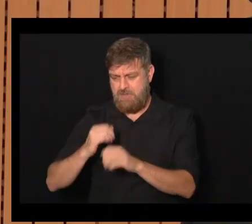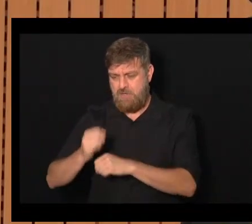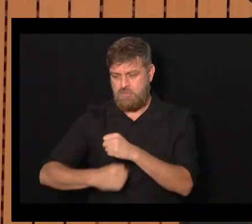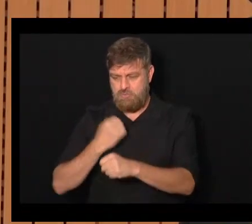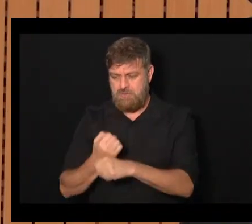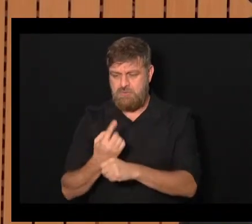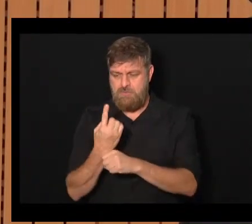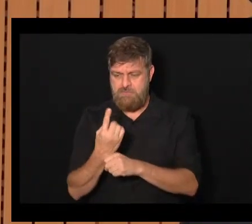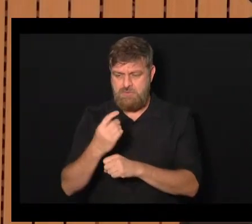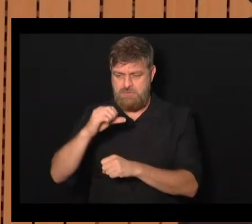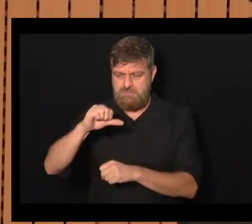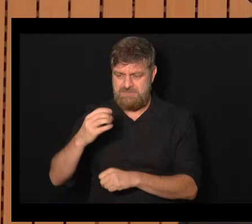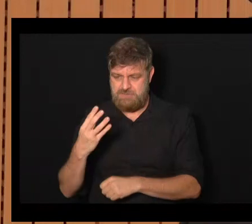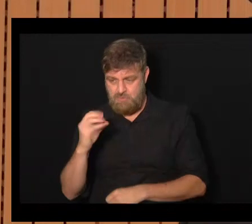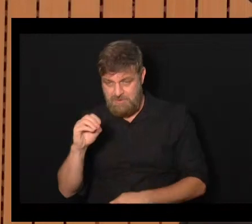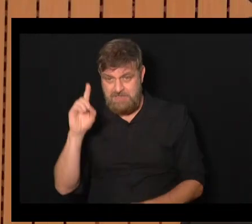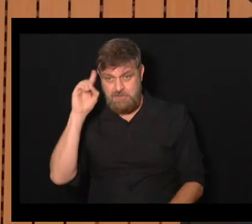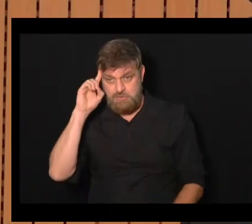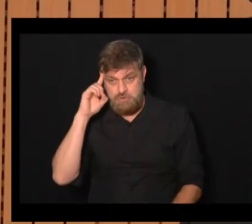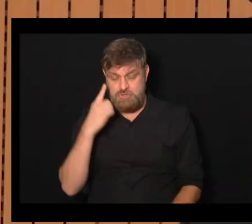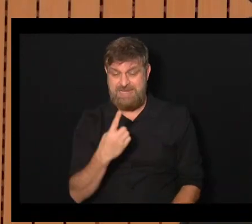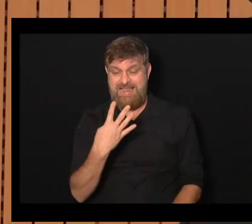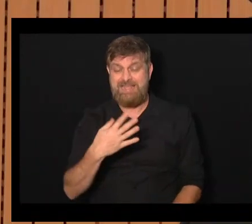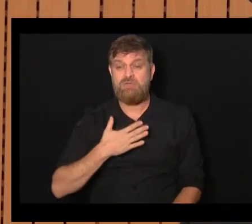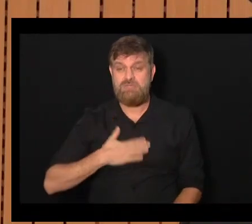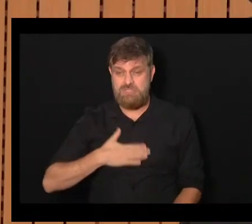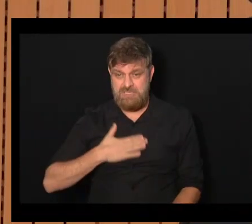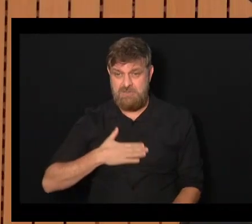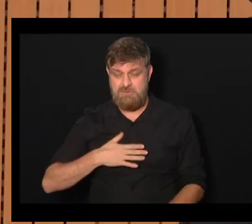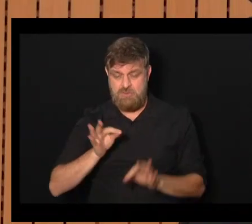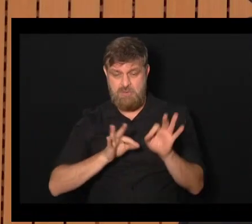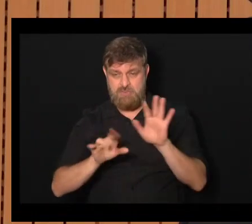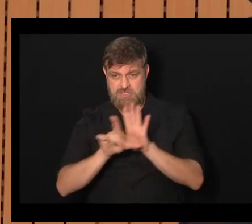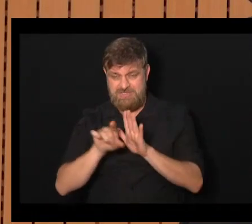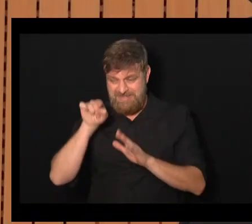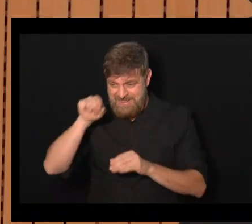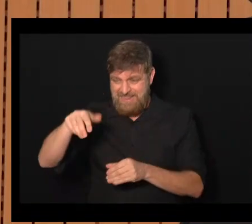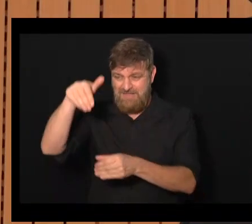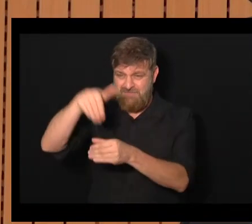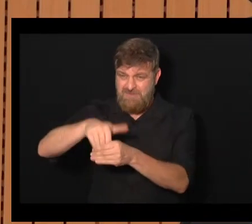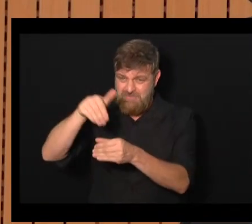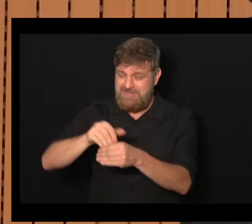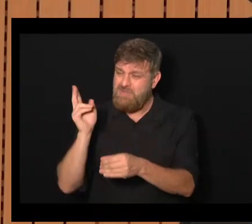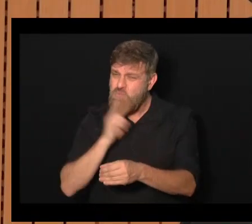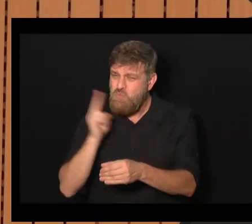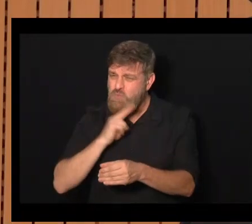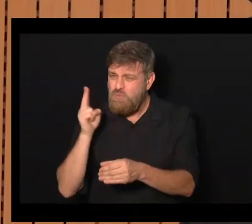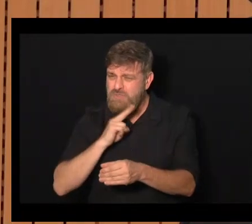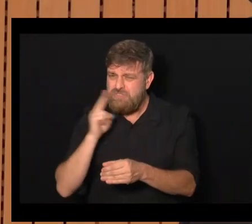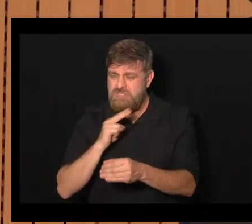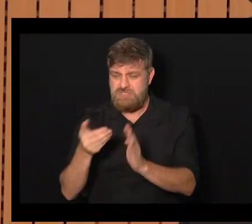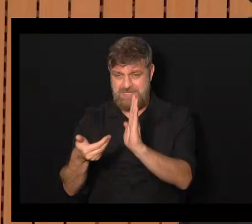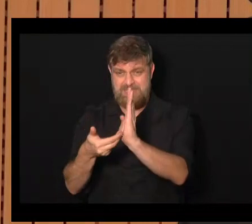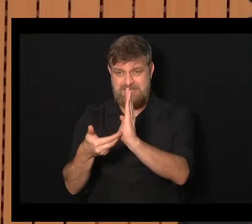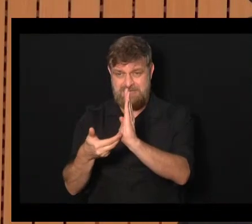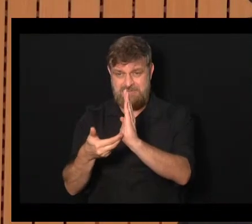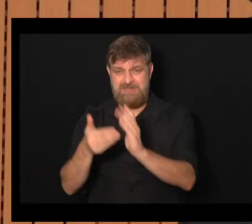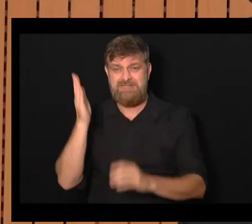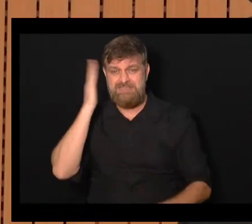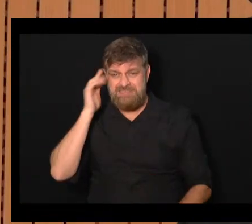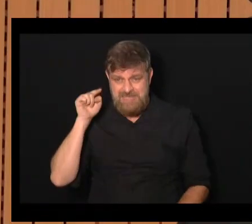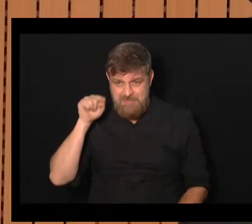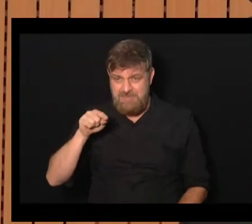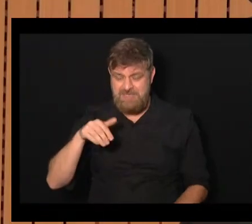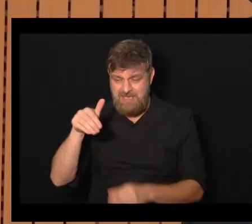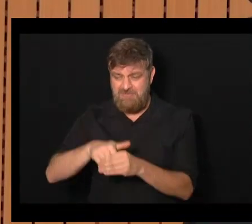1940. No dia 14 de agosto, referido projeto foi votado em regime de urgência. Sabemos que a tramitação em